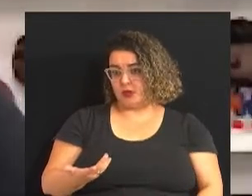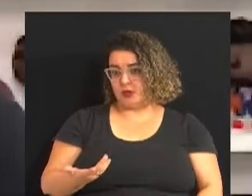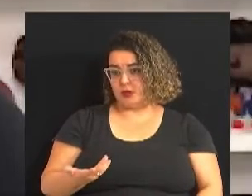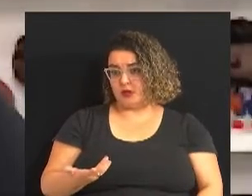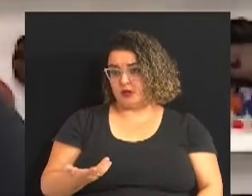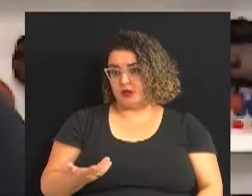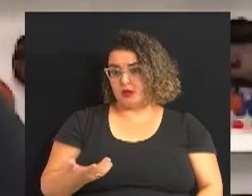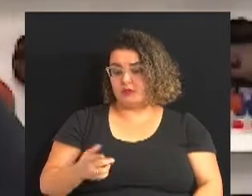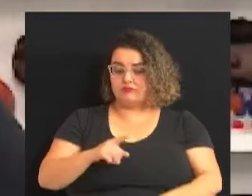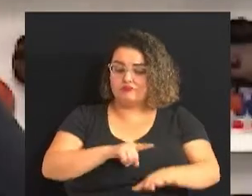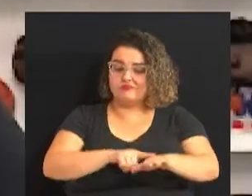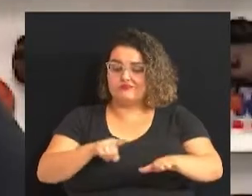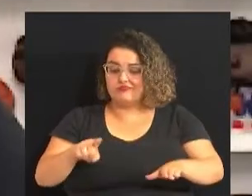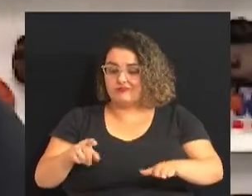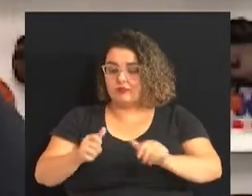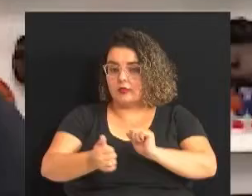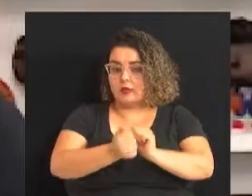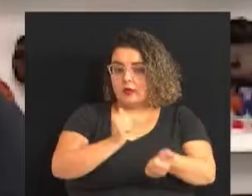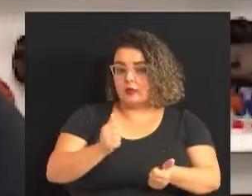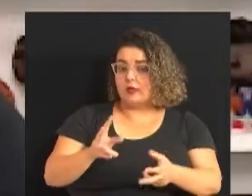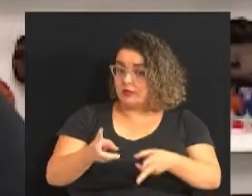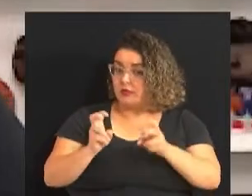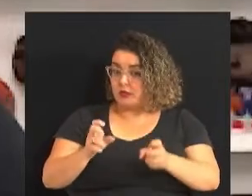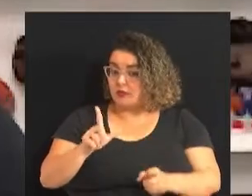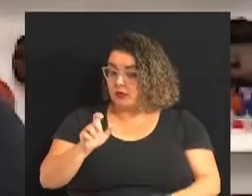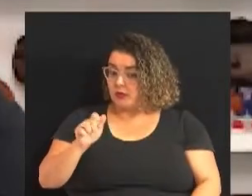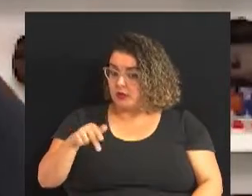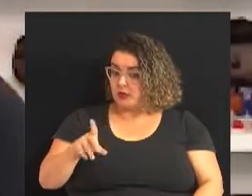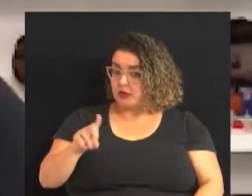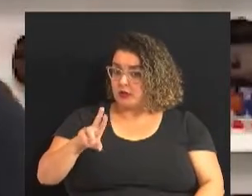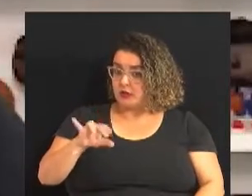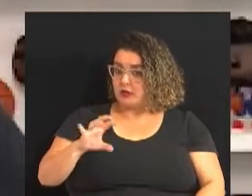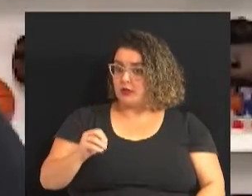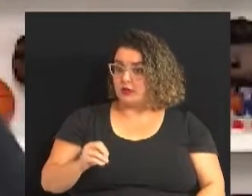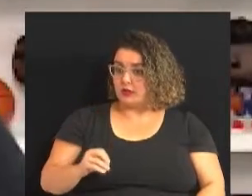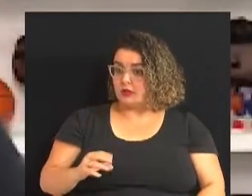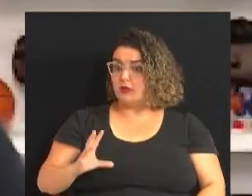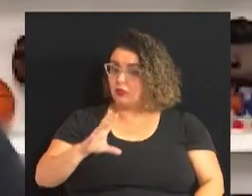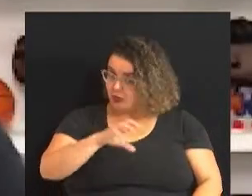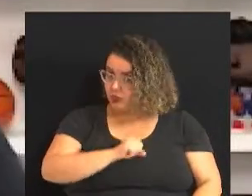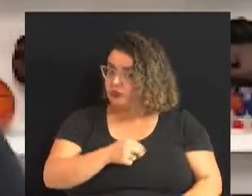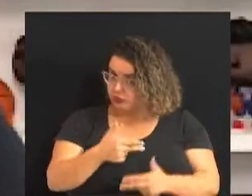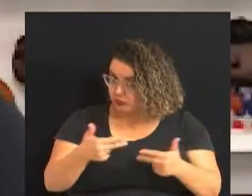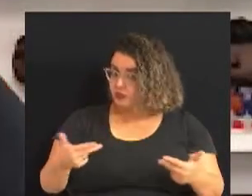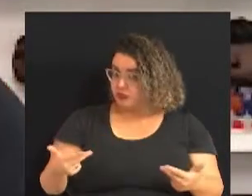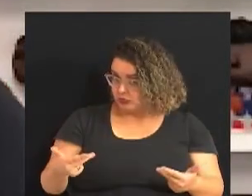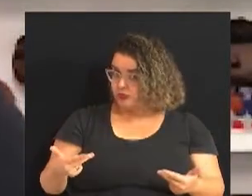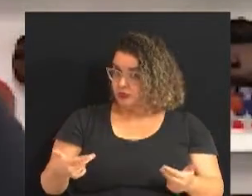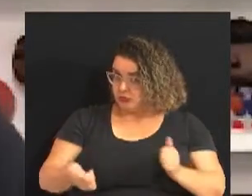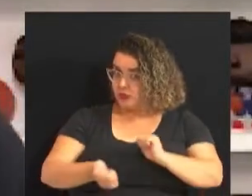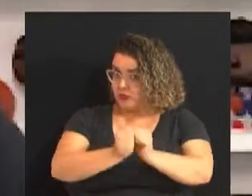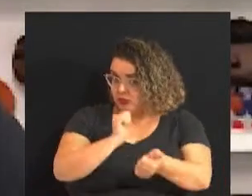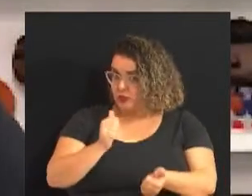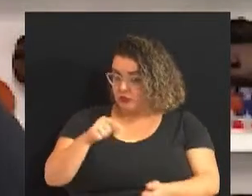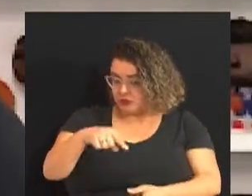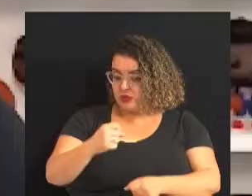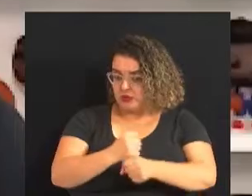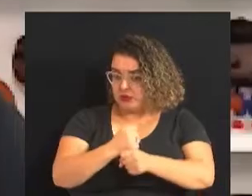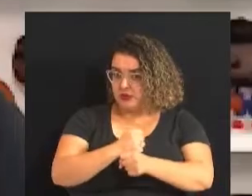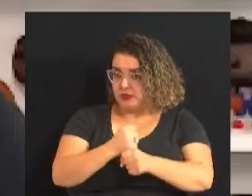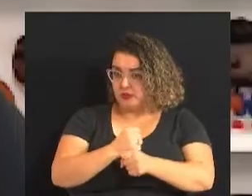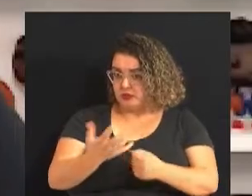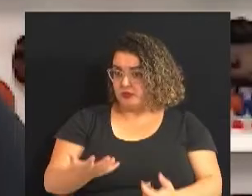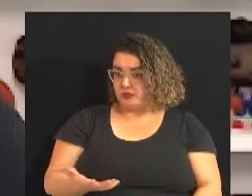tempo afastado do esporte, mas a gente percebe que o Leandrinho acho que gostou da coisa. E esse ano aqui vai ser um ano